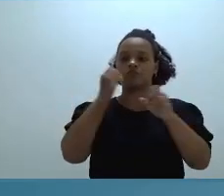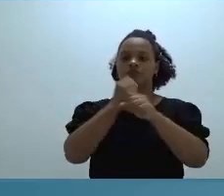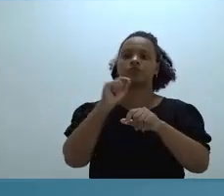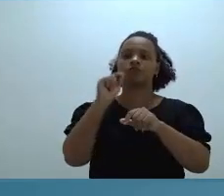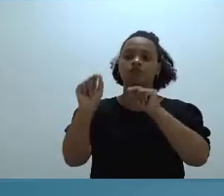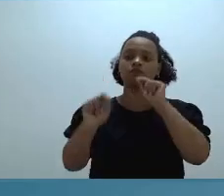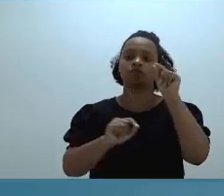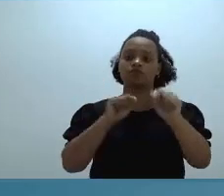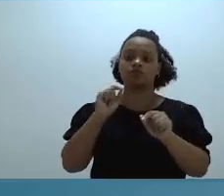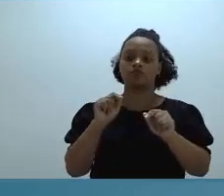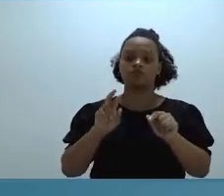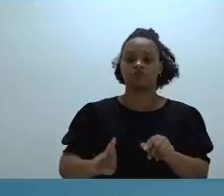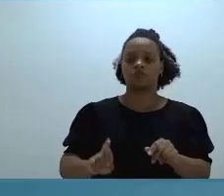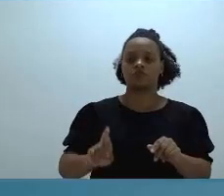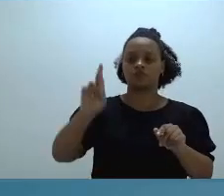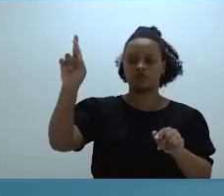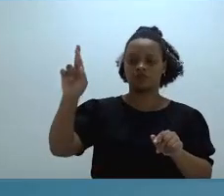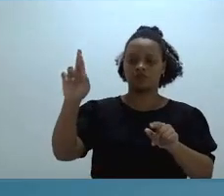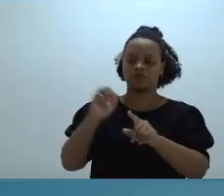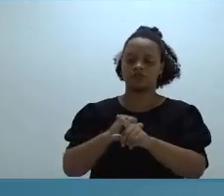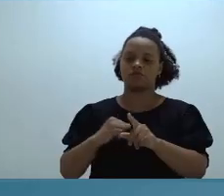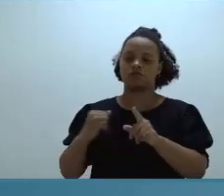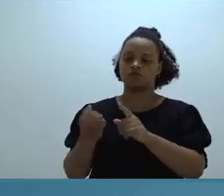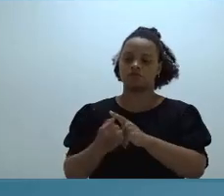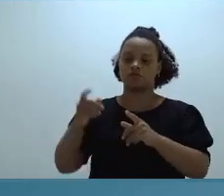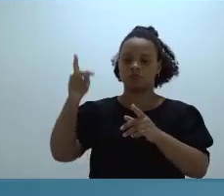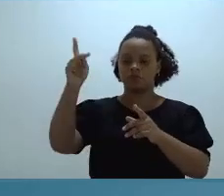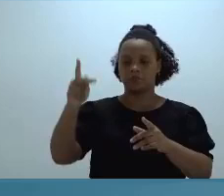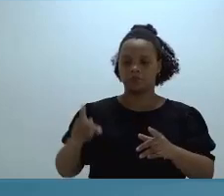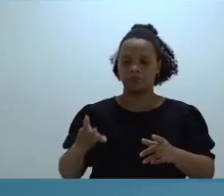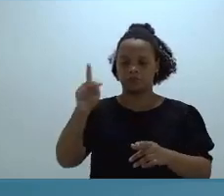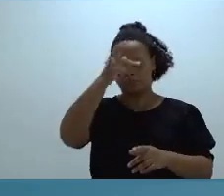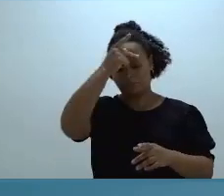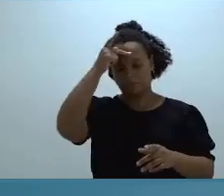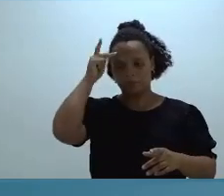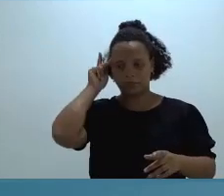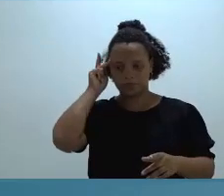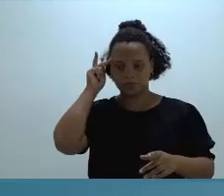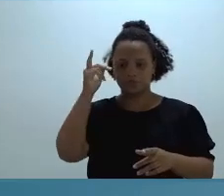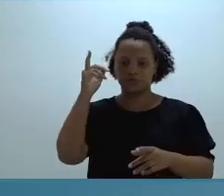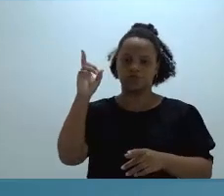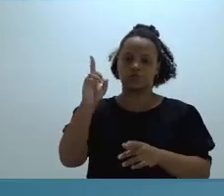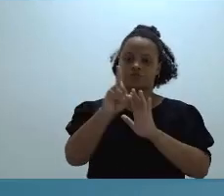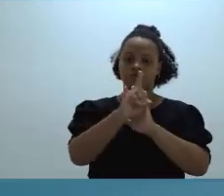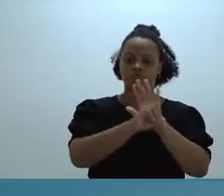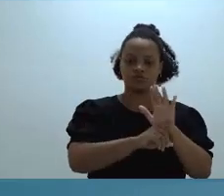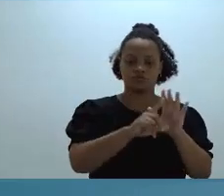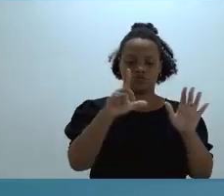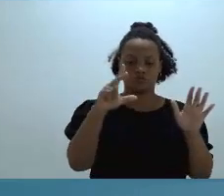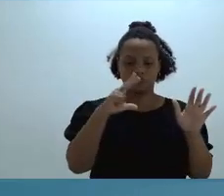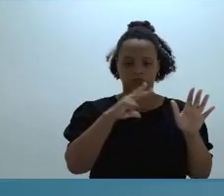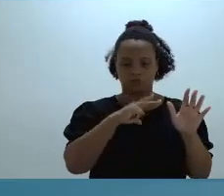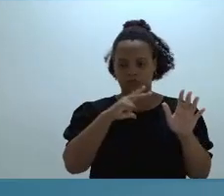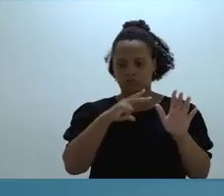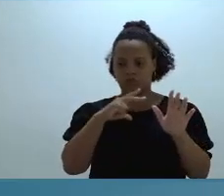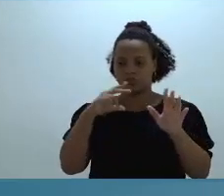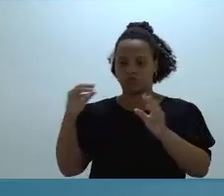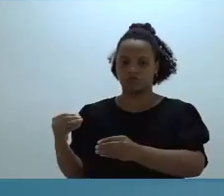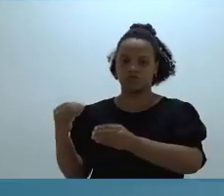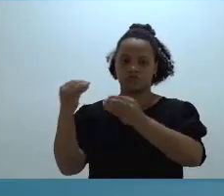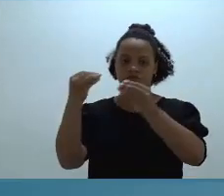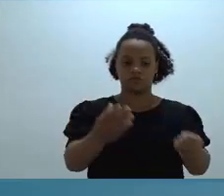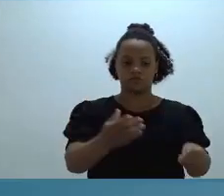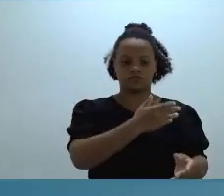a responsabilidade civil das pessoas jurídicas de direito privado prestadoras de serviço público objetiva relativamente a